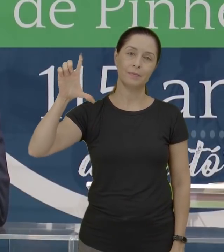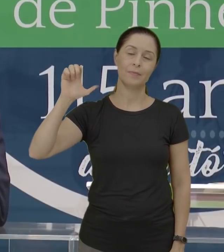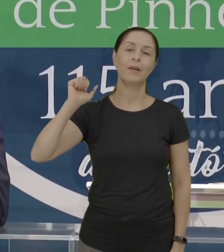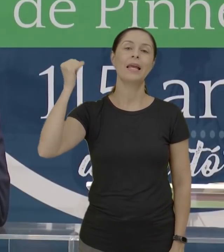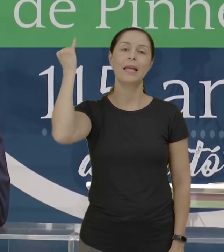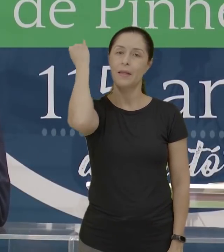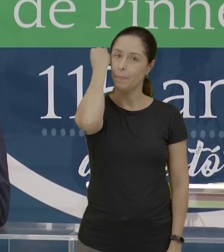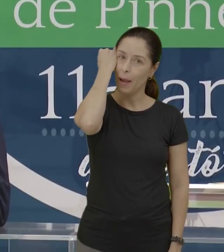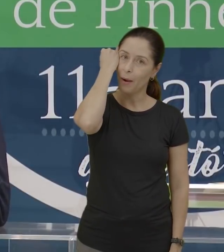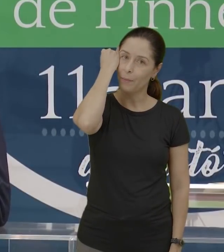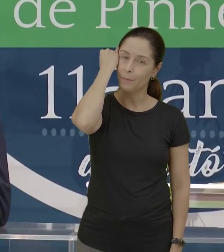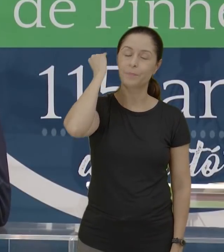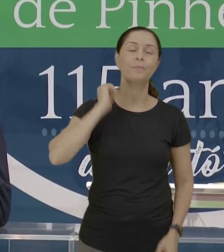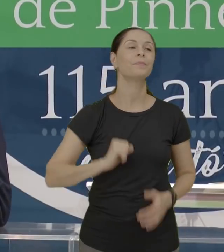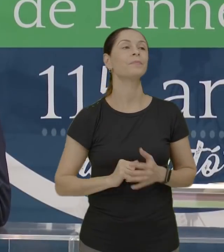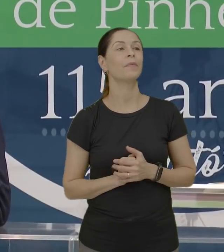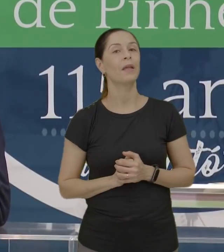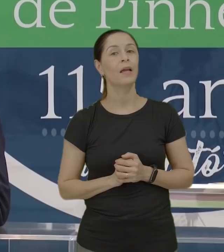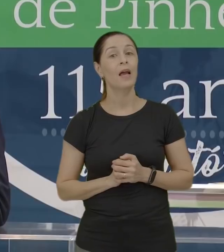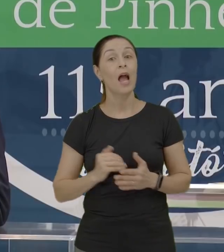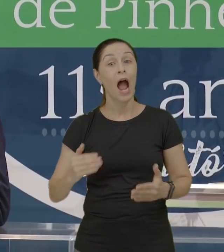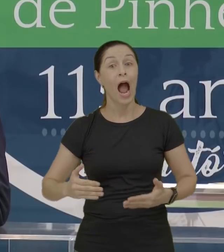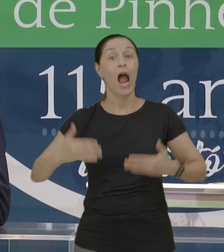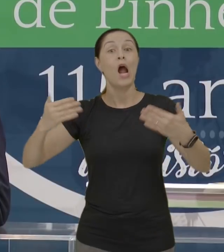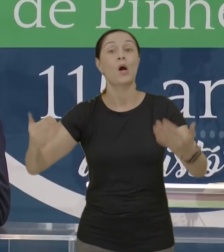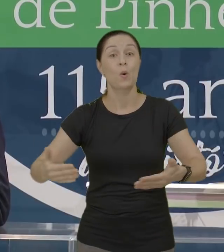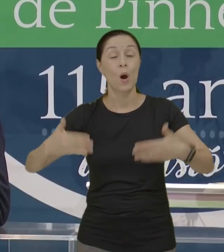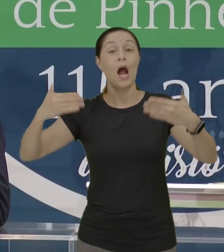Quando Abraão tem 99 anos,